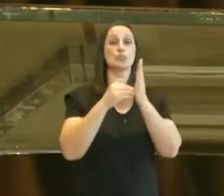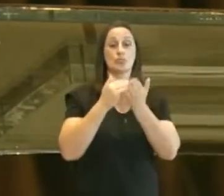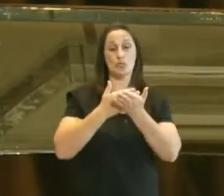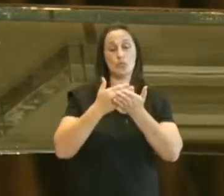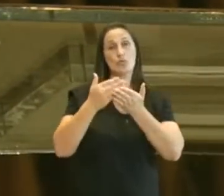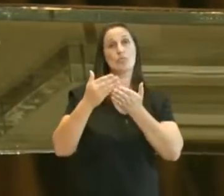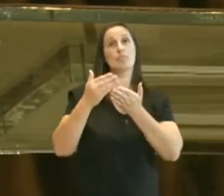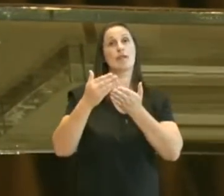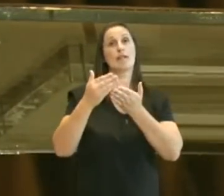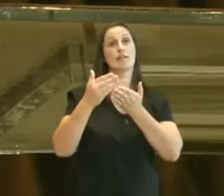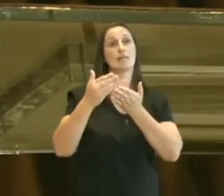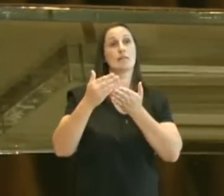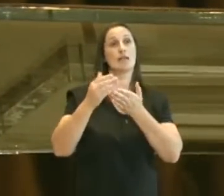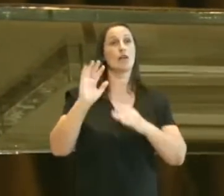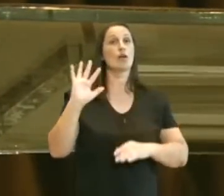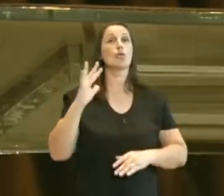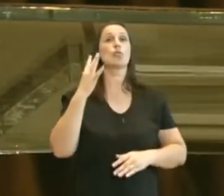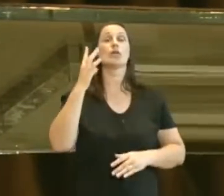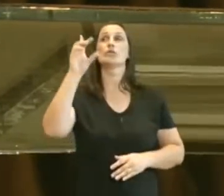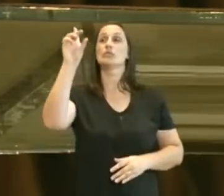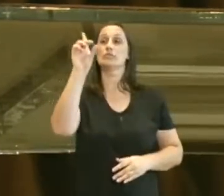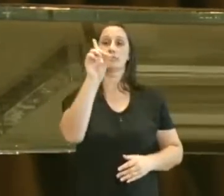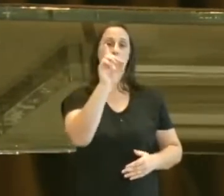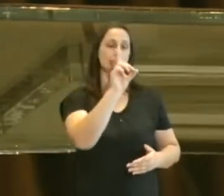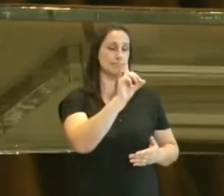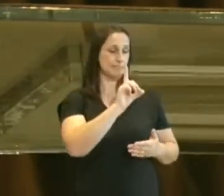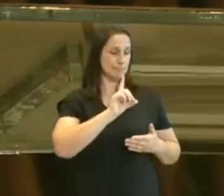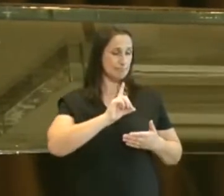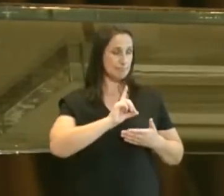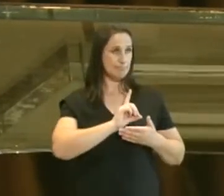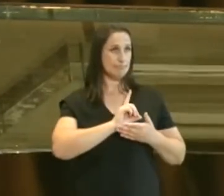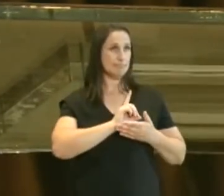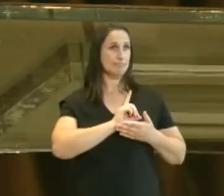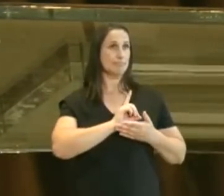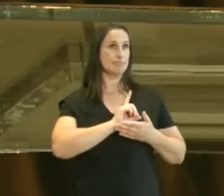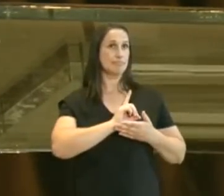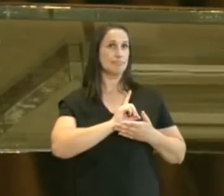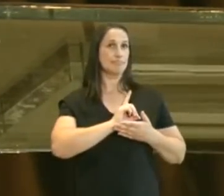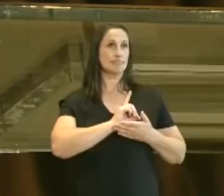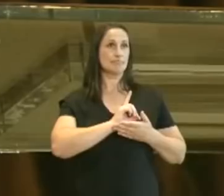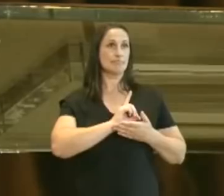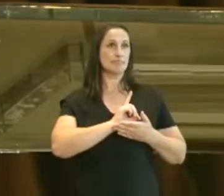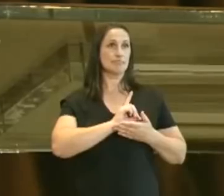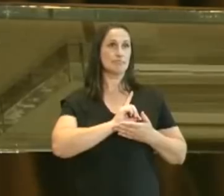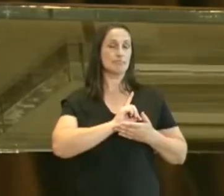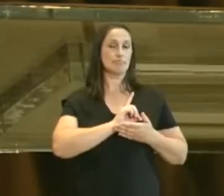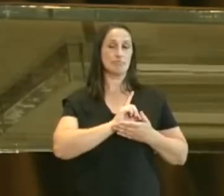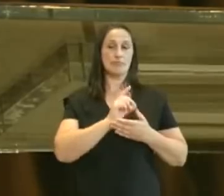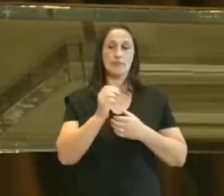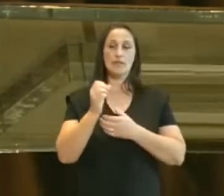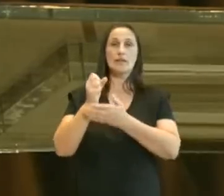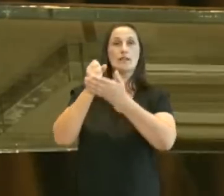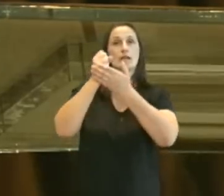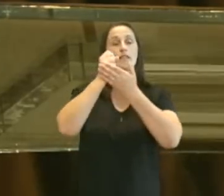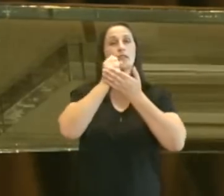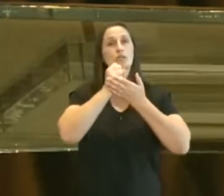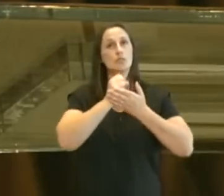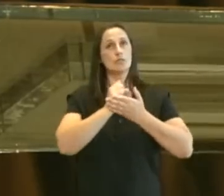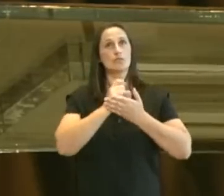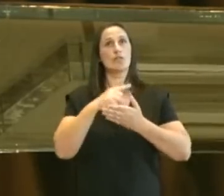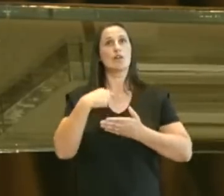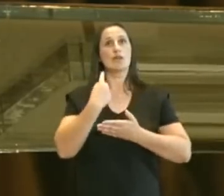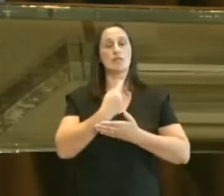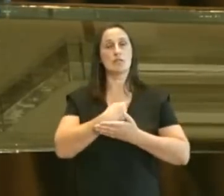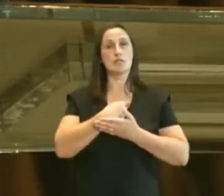gente deixa Jesus entrar no meio da nossa jornada e ajudar a gente a perceber